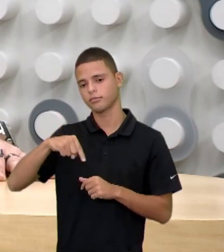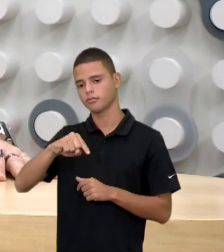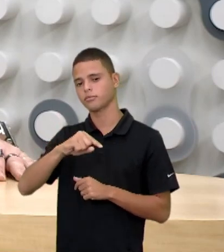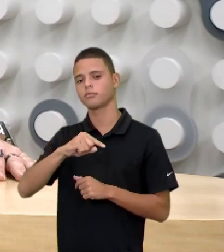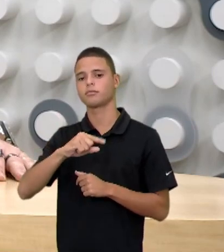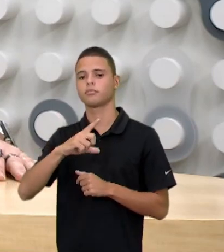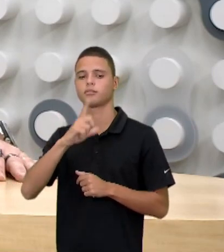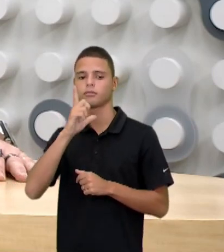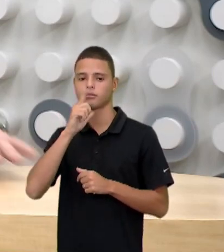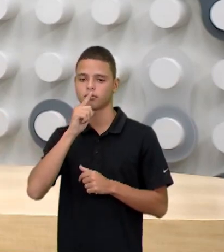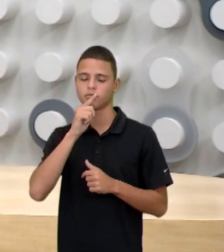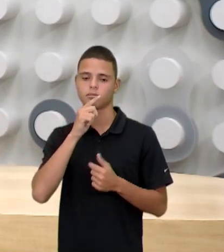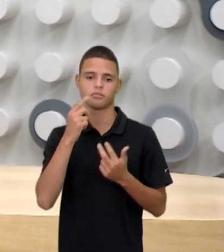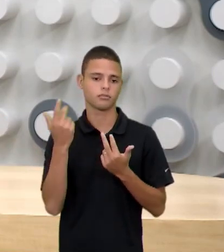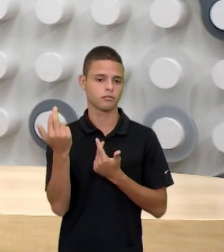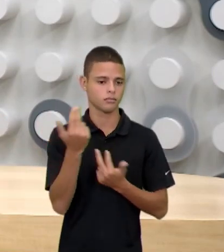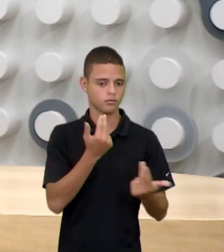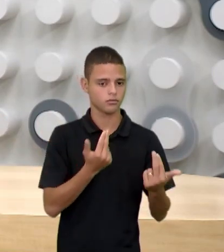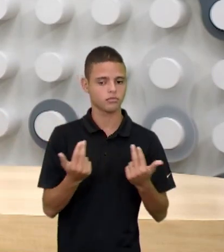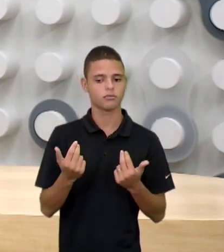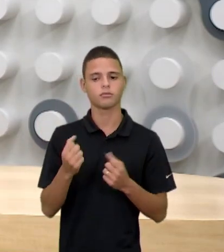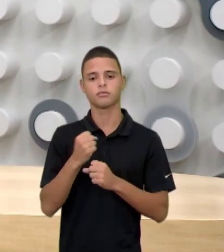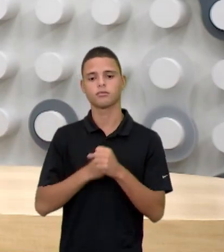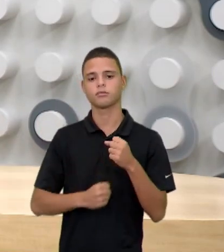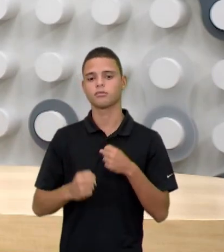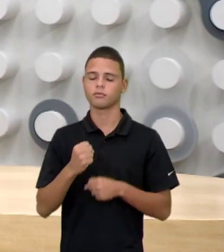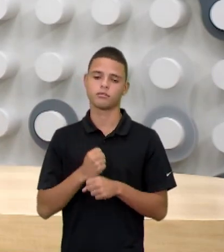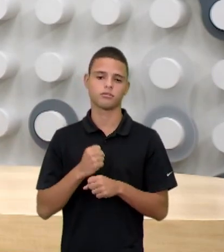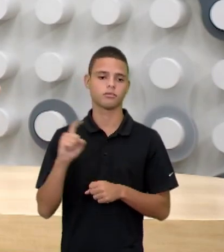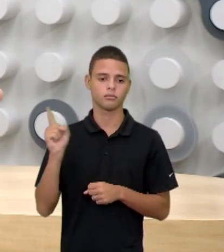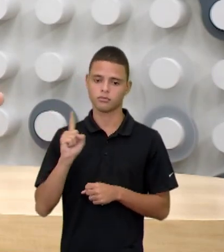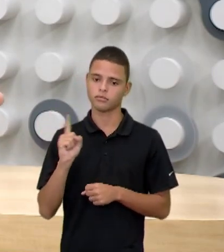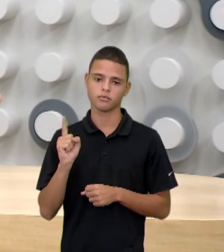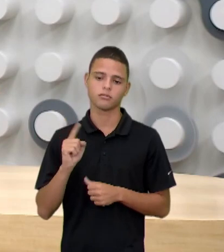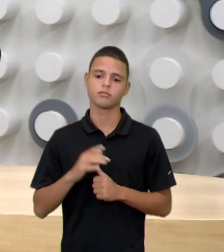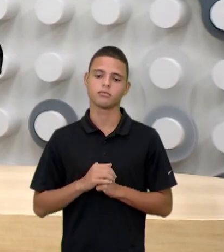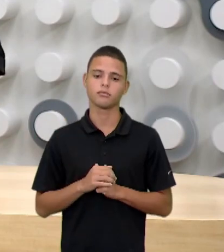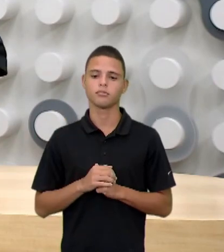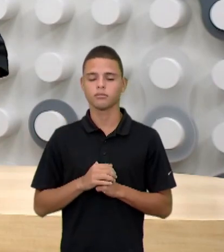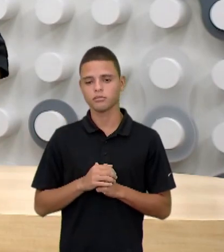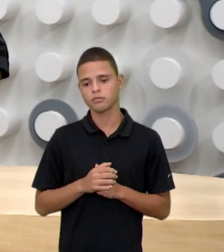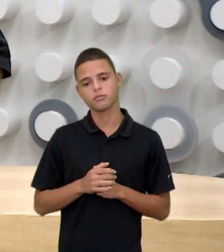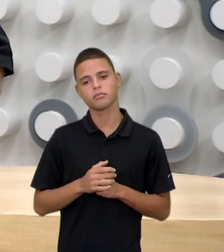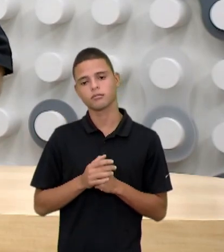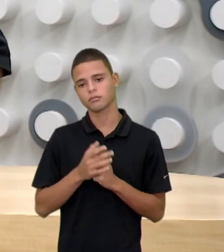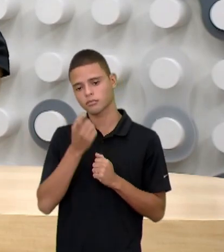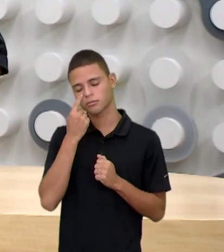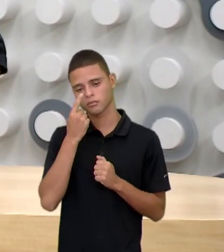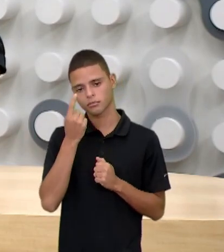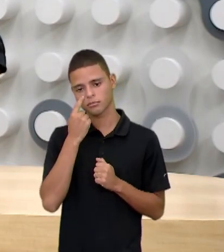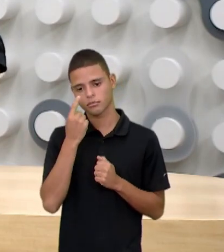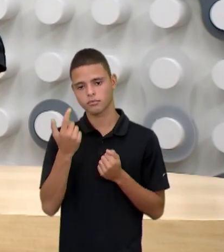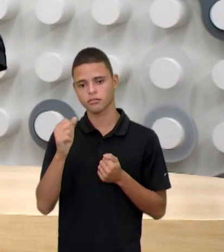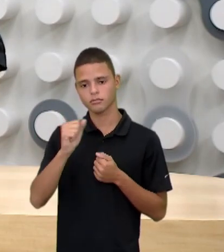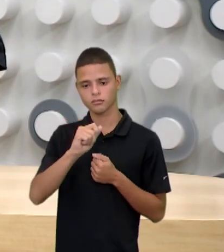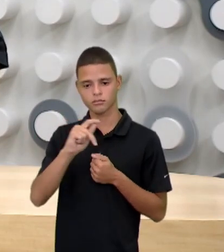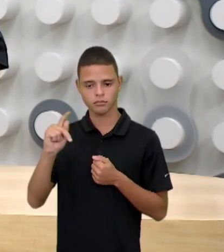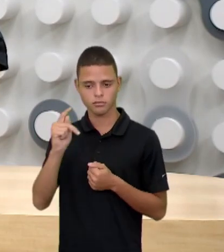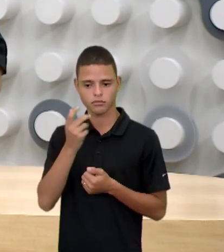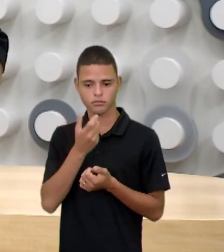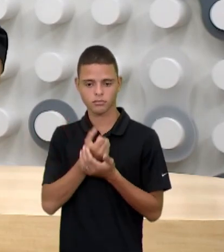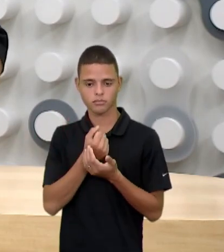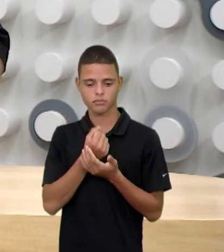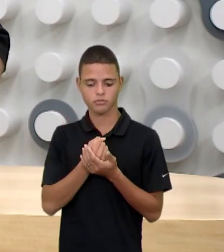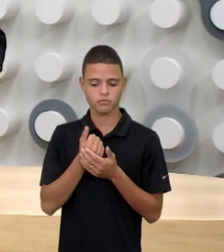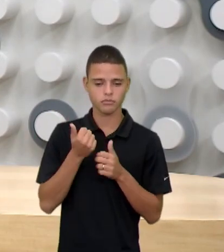mesma captação de água que nós tivemos no ano anterior. Isso não acontece. É só vocês aí pegarem, né, aplicativos hoje,